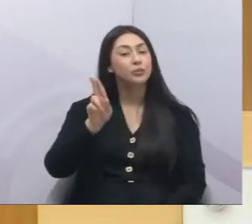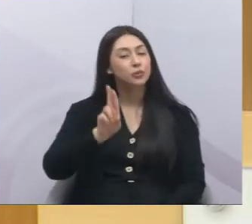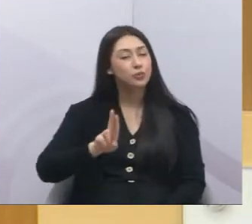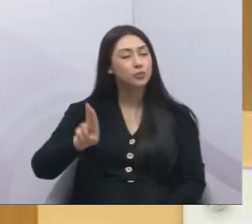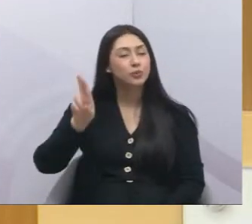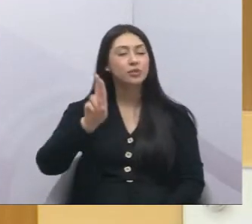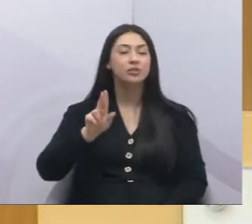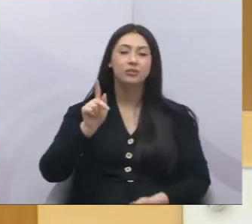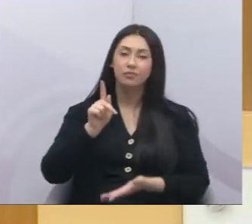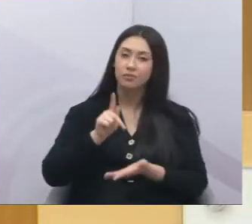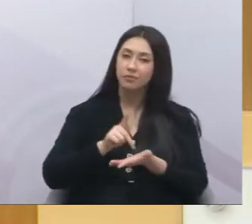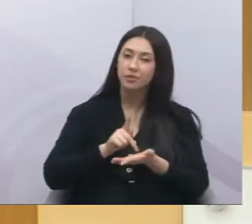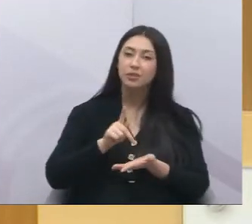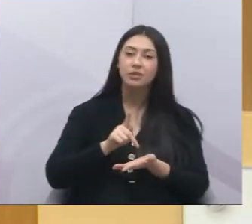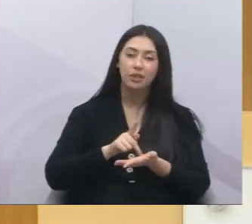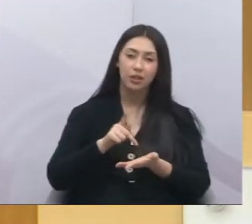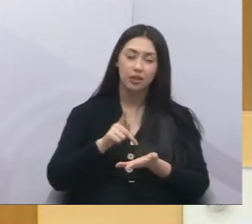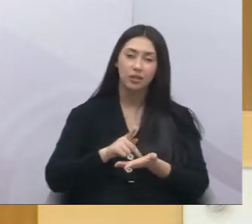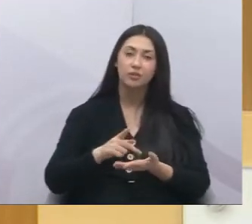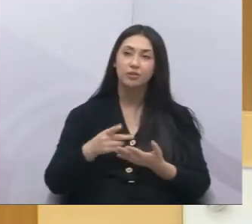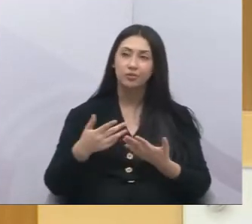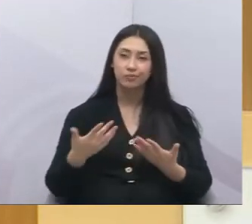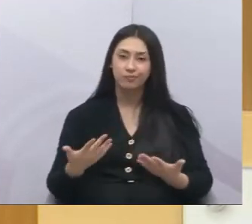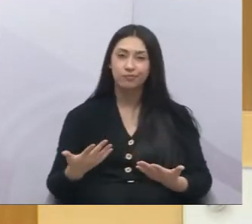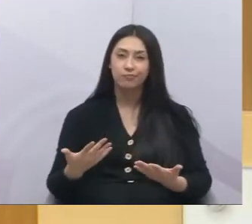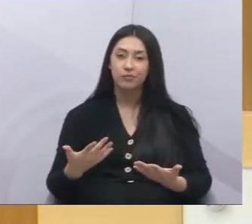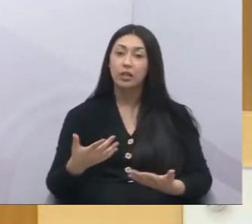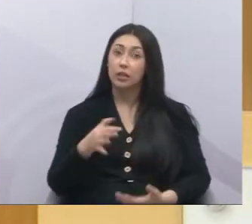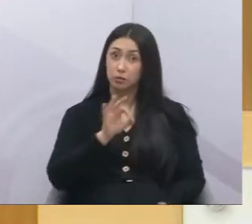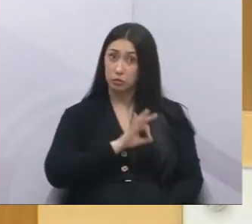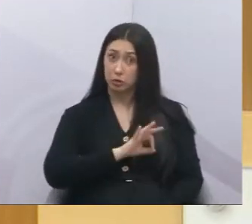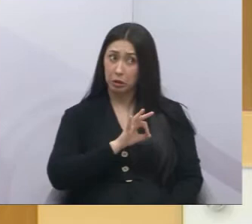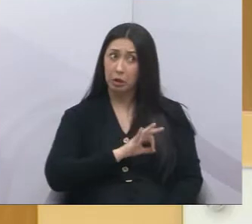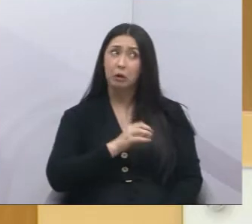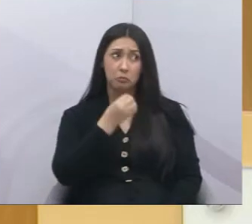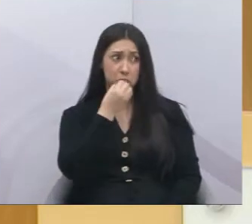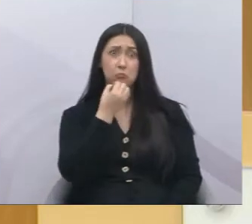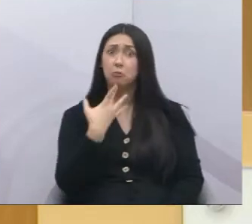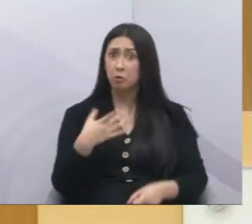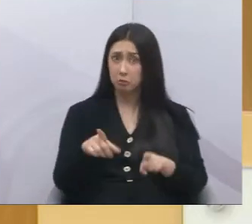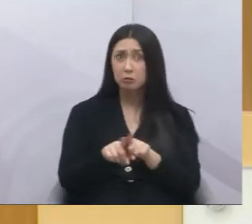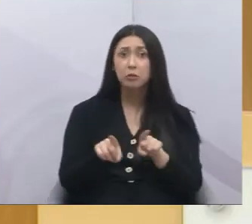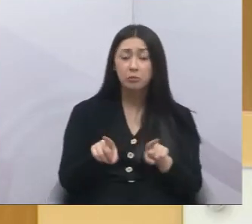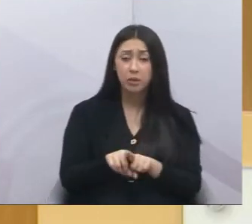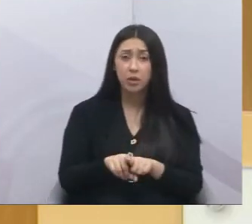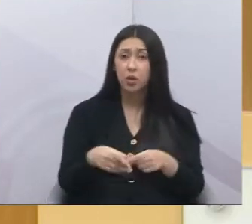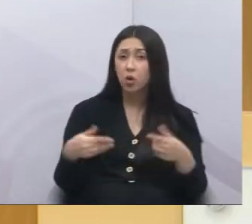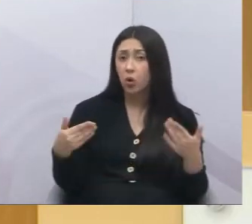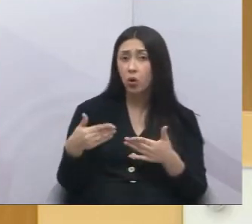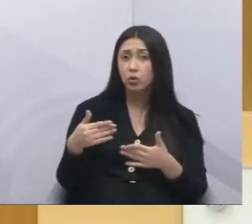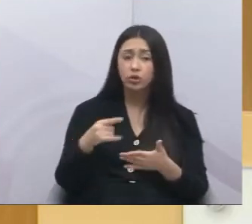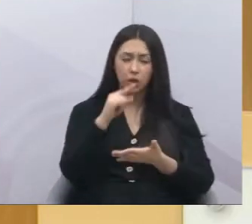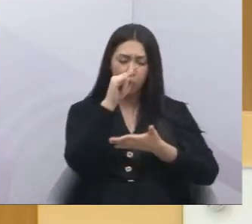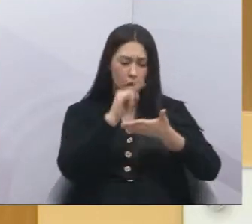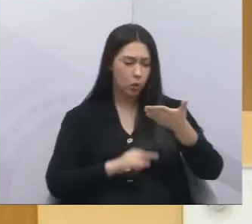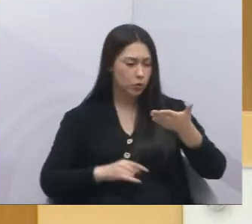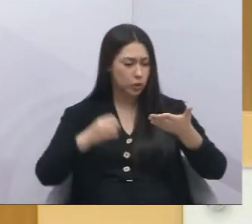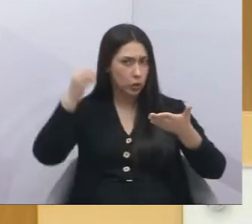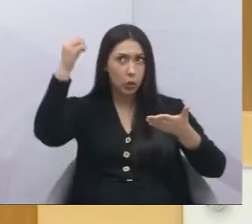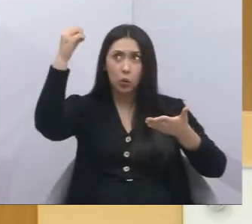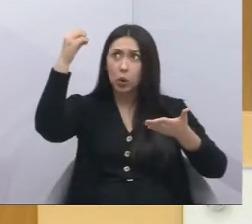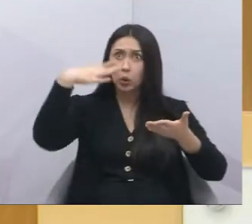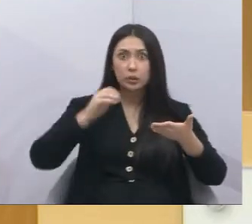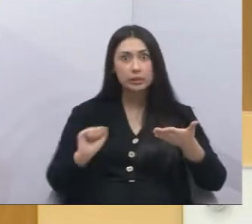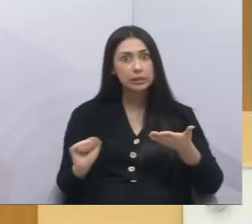muito e são muito bem remunerados para isso, né? Hoje a conta de luz é a que mais sobe, sobe mais